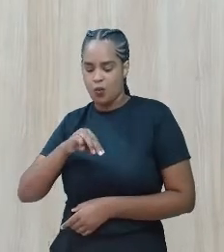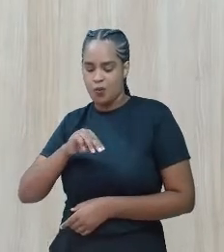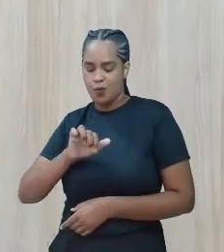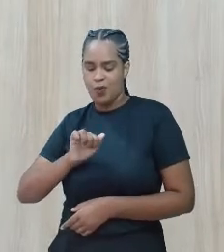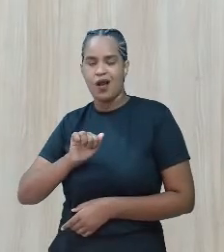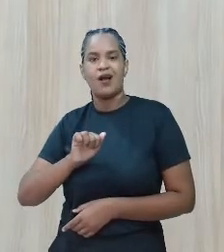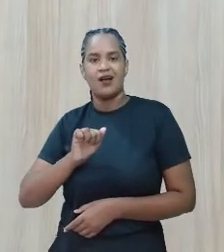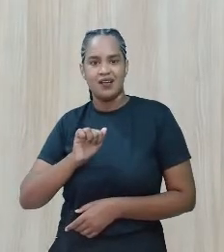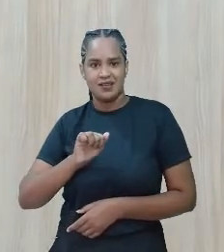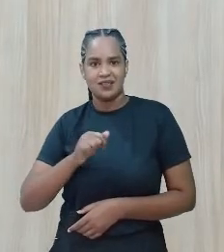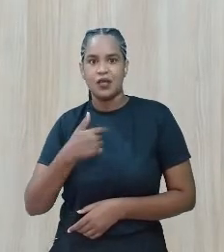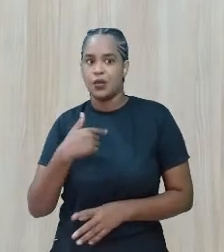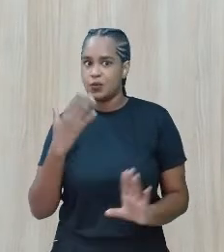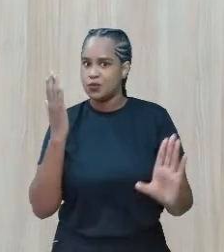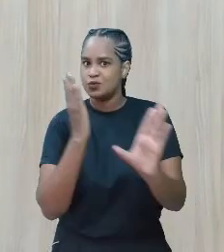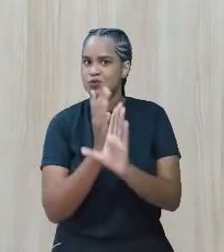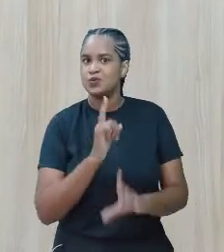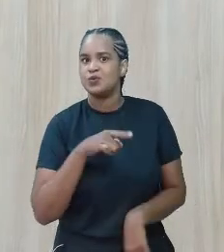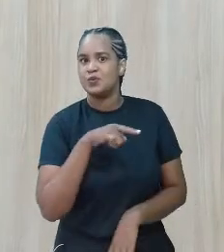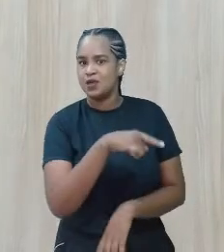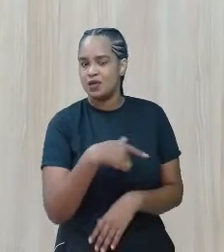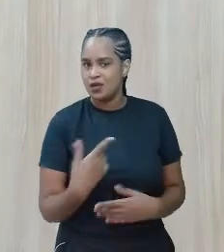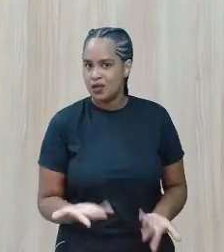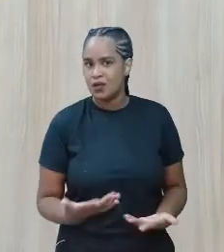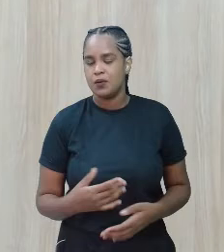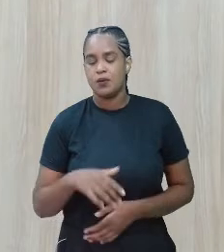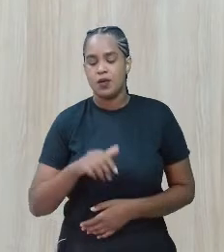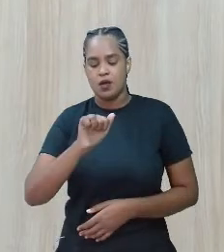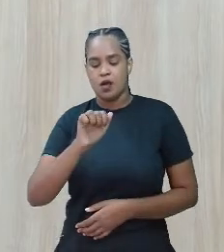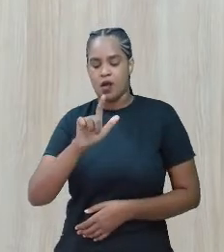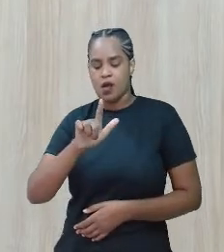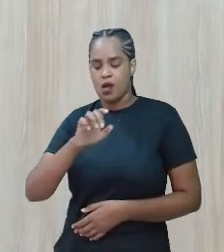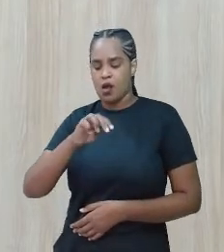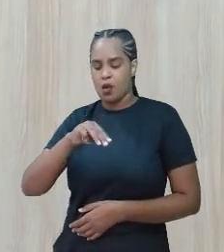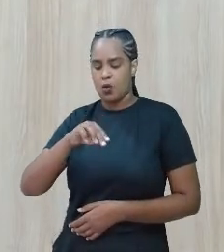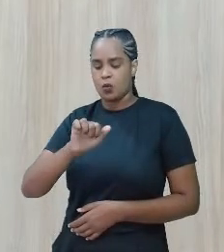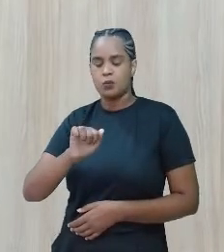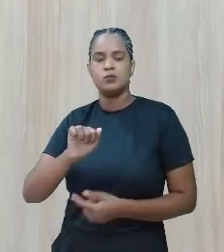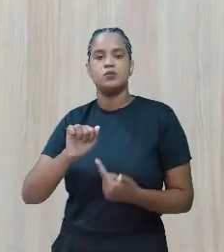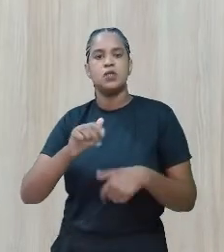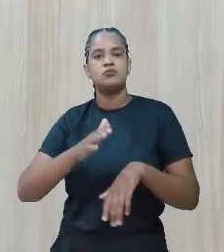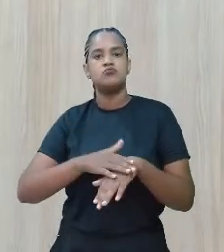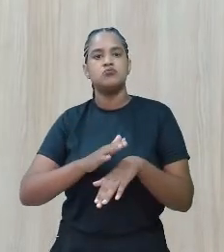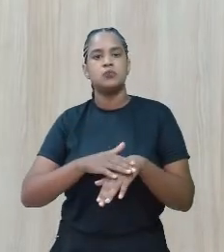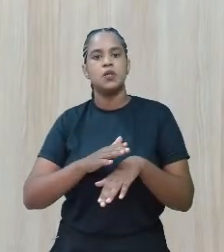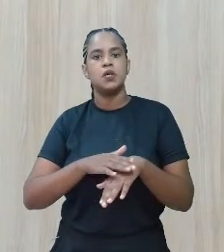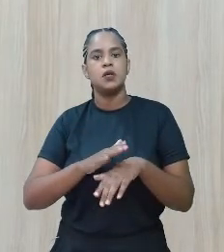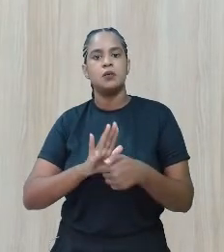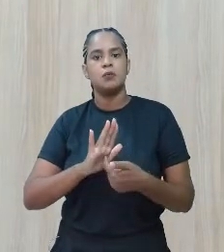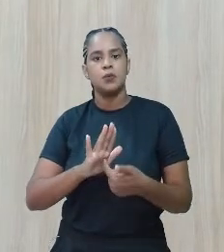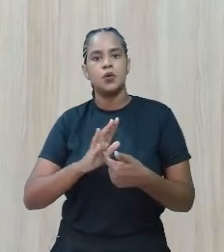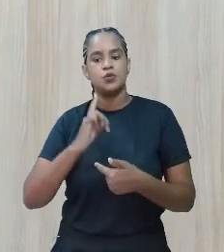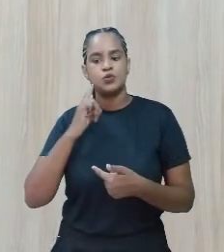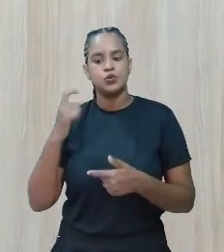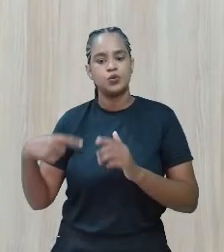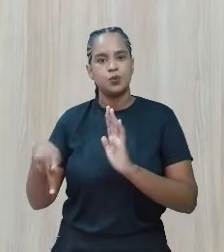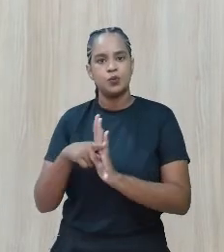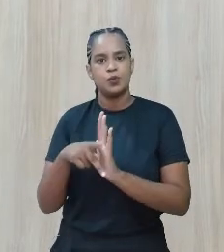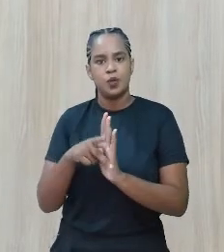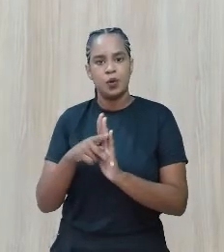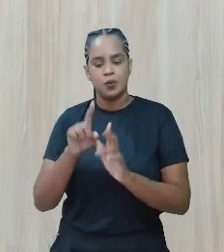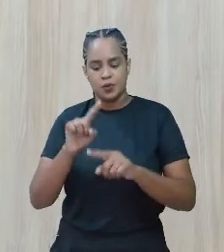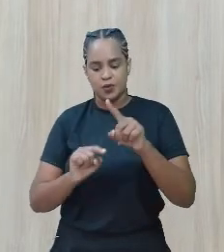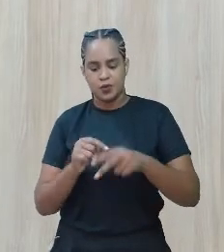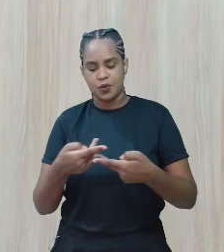descobri lá na oficina de Paulo, né? E a alma é quem vai definir o timbre do instrumento. Vê